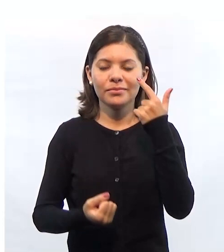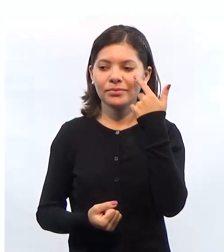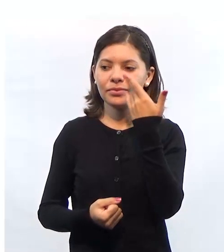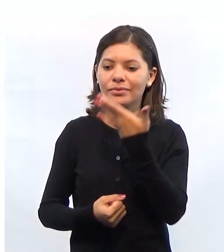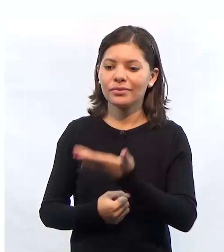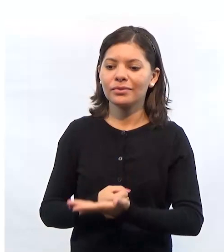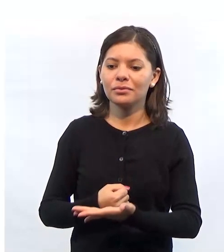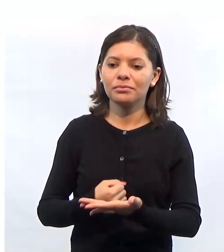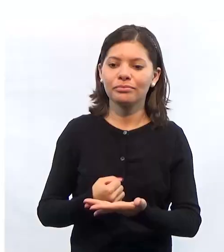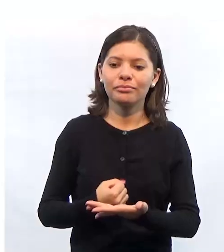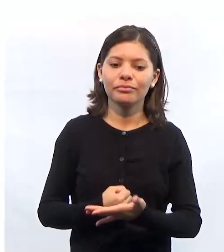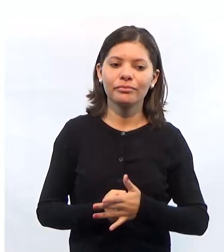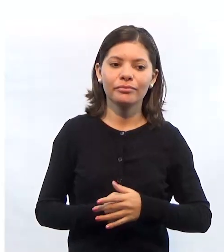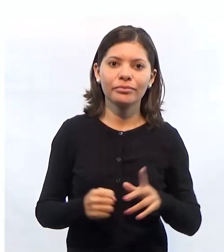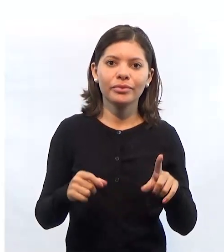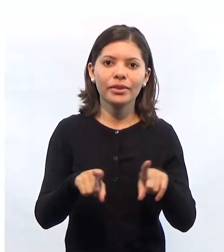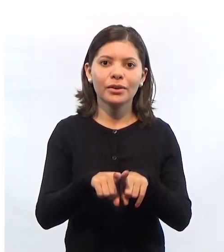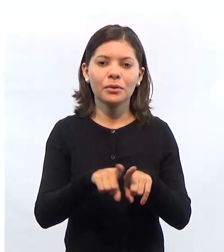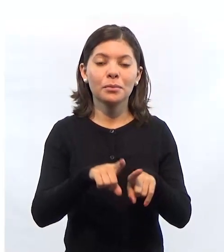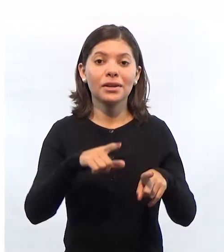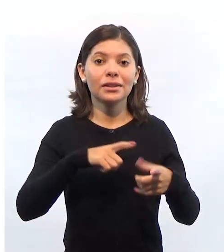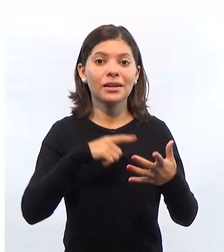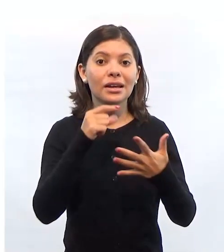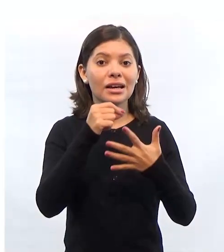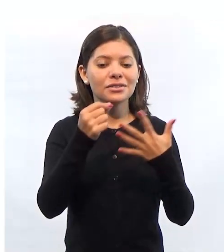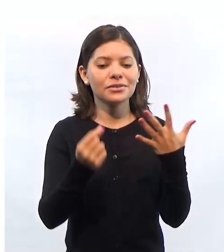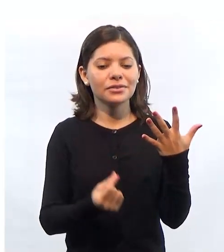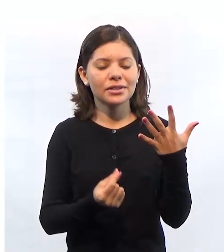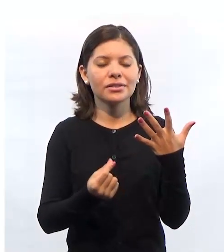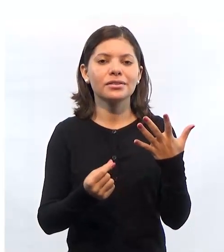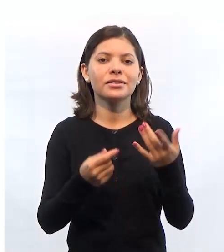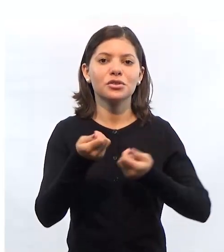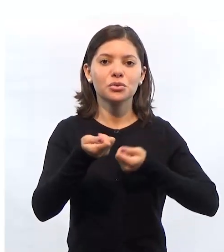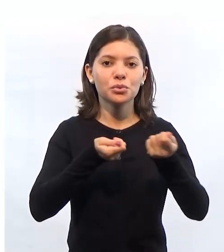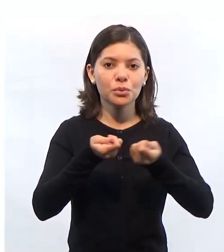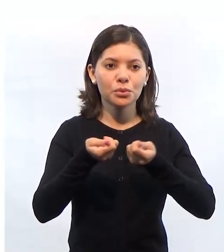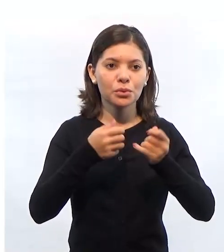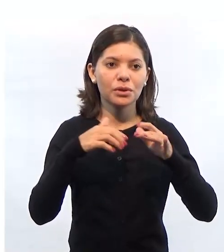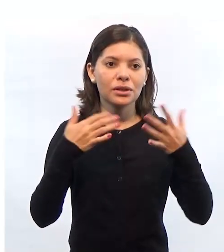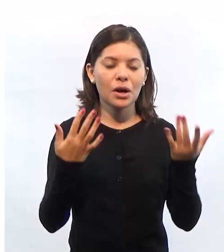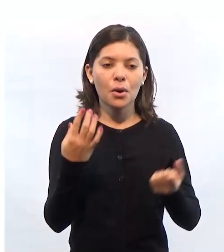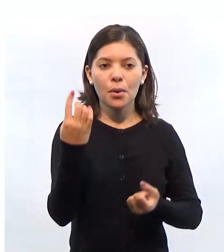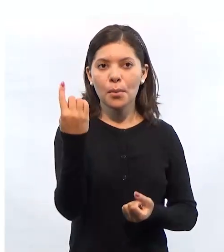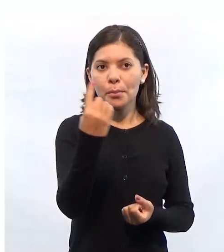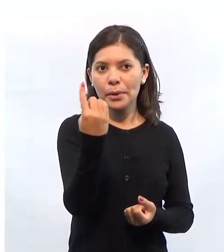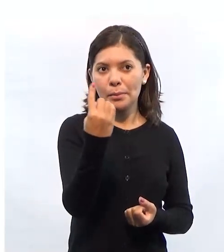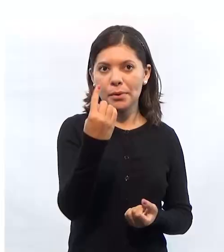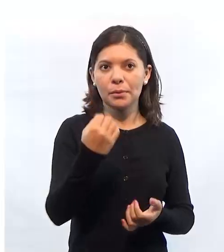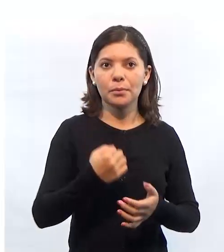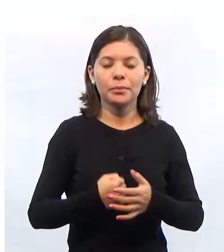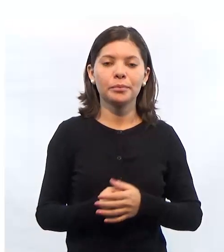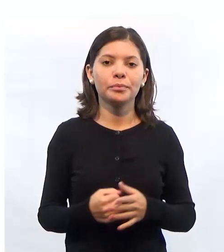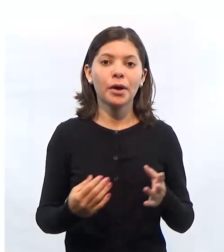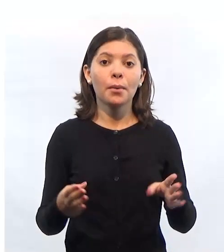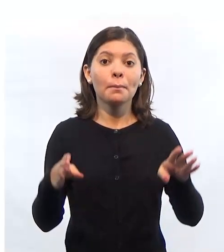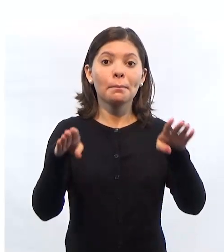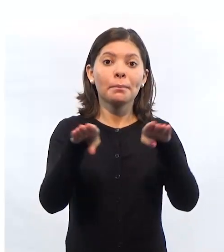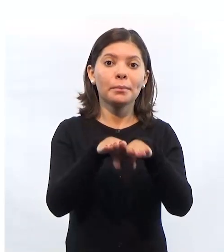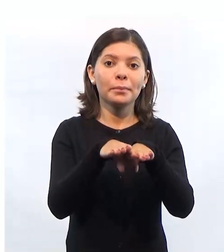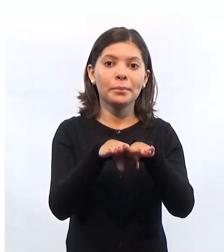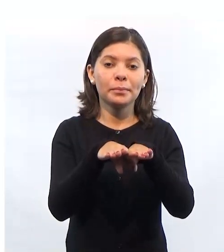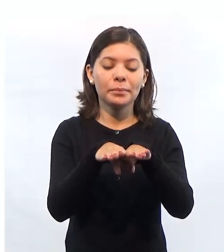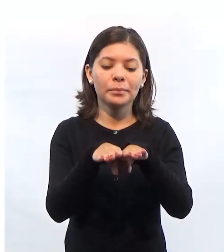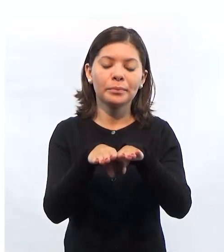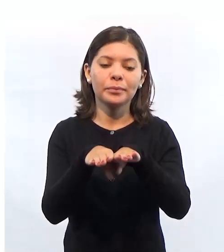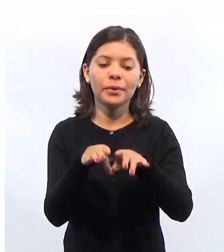Aqui nós temos também a fases do controle então primeira fase é o estabelecimento de